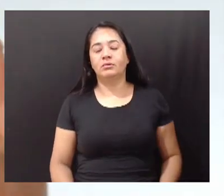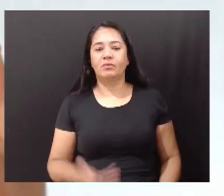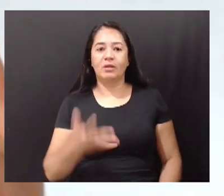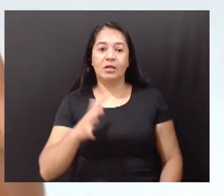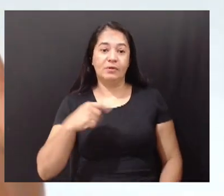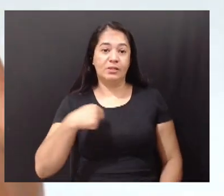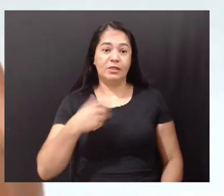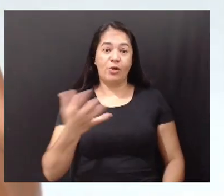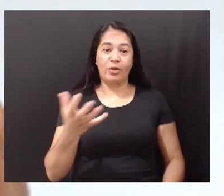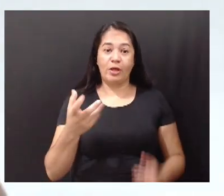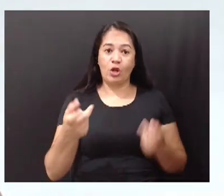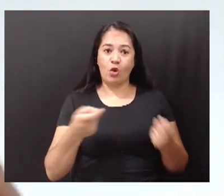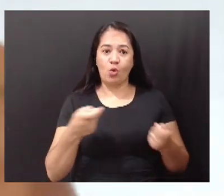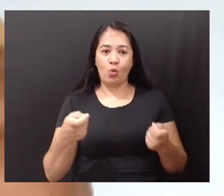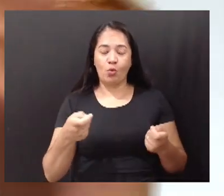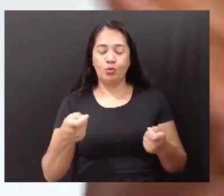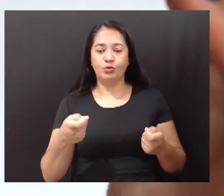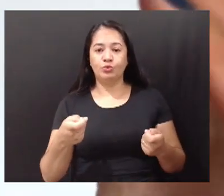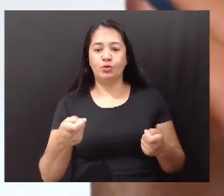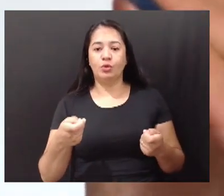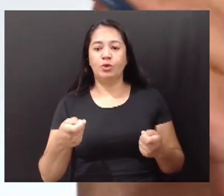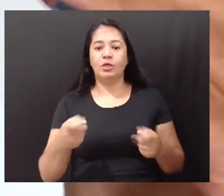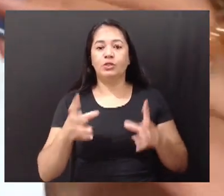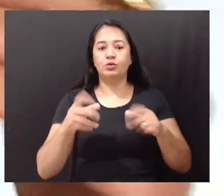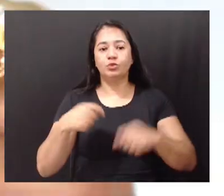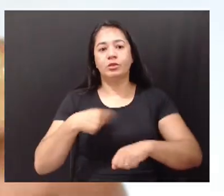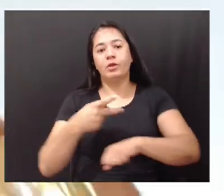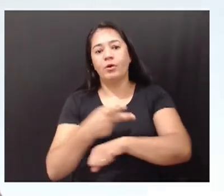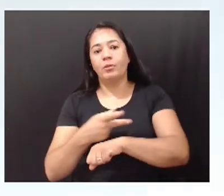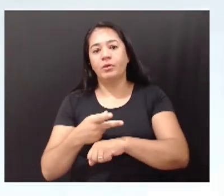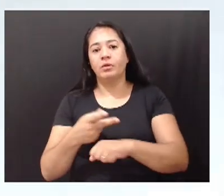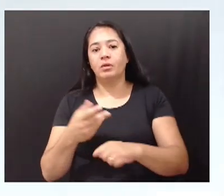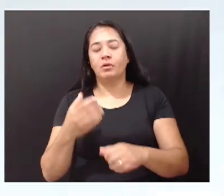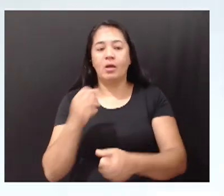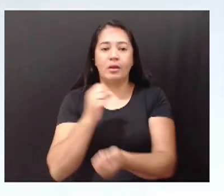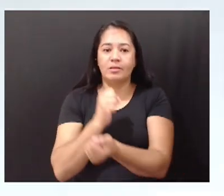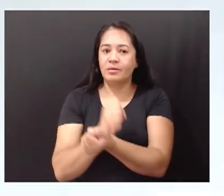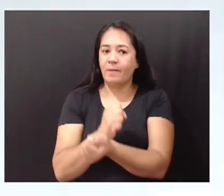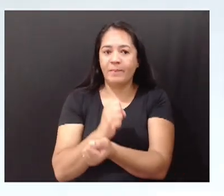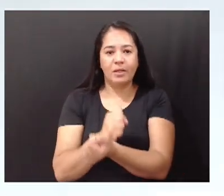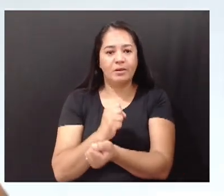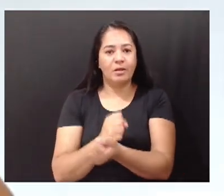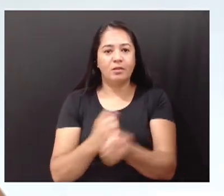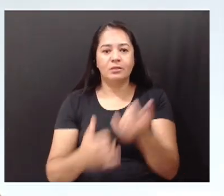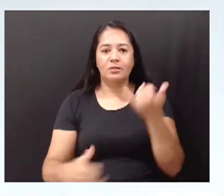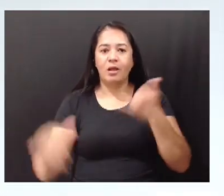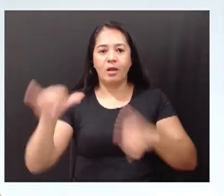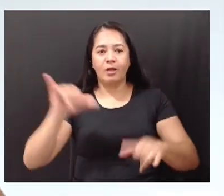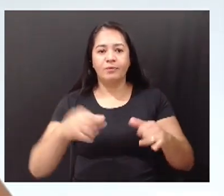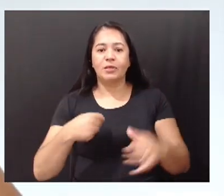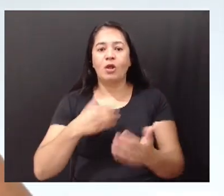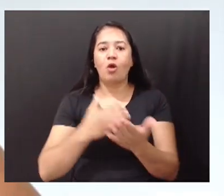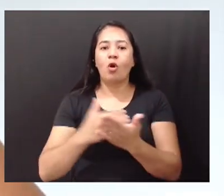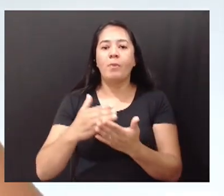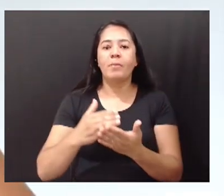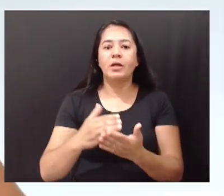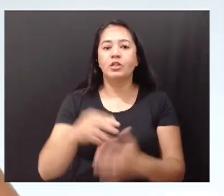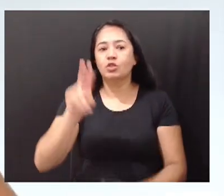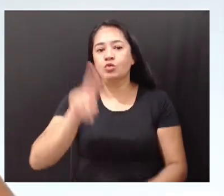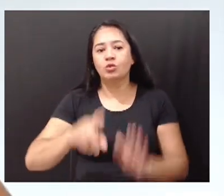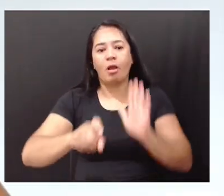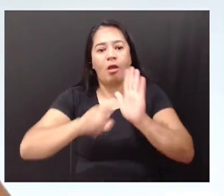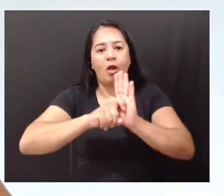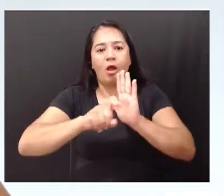aquilo que eu estou buscando, né? É igual dependência química. Até que ponto eu começo a usar um tipo de droga,